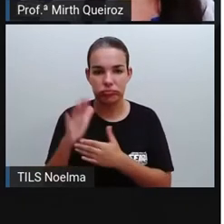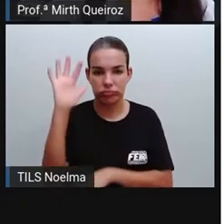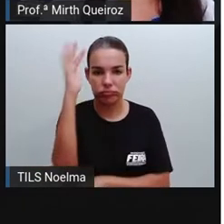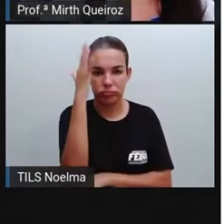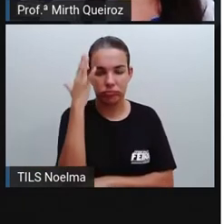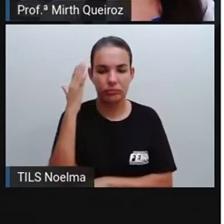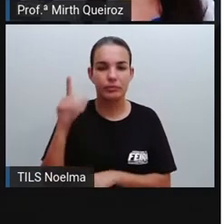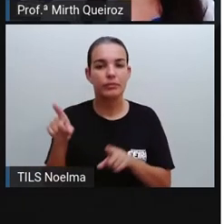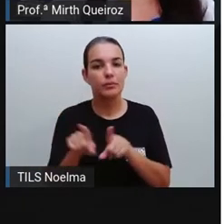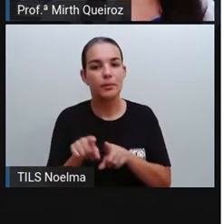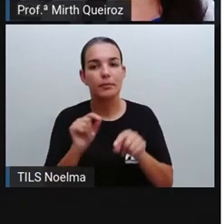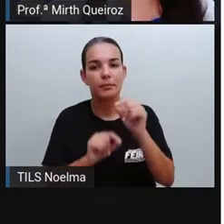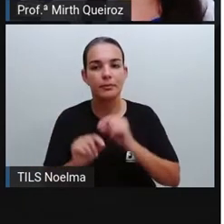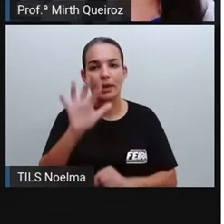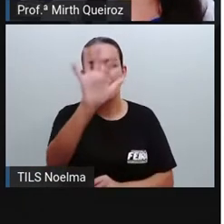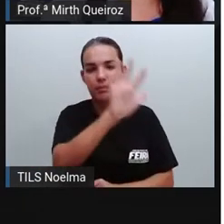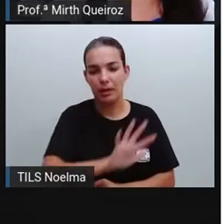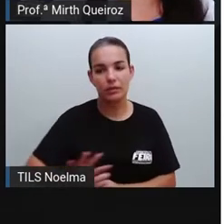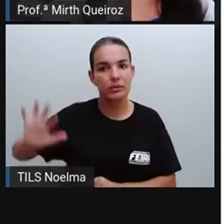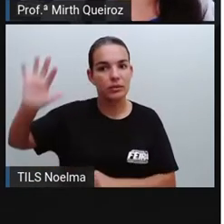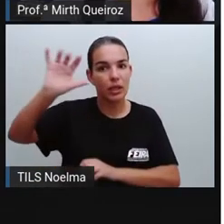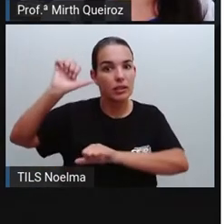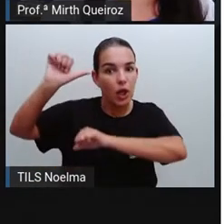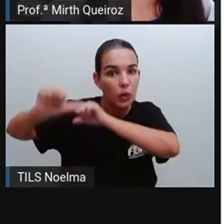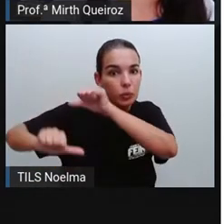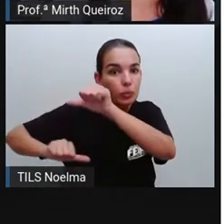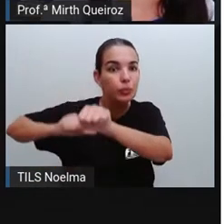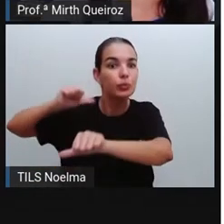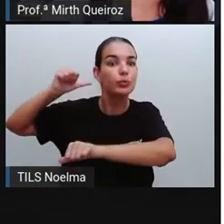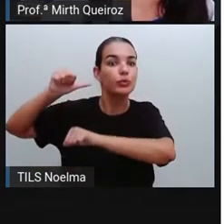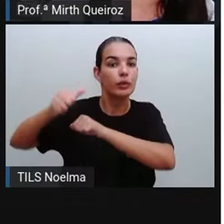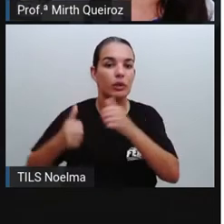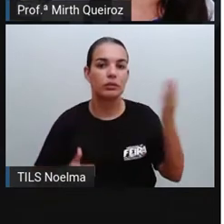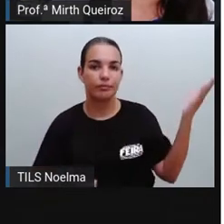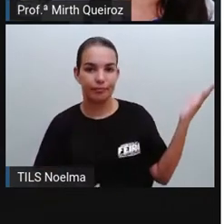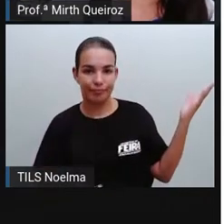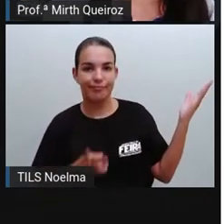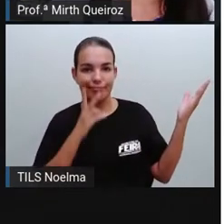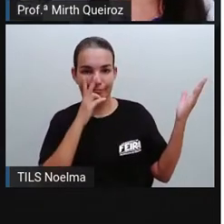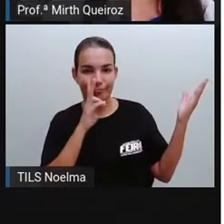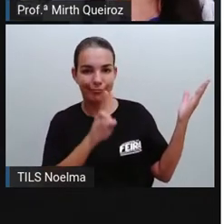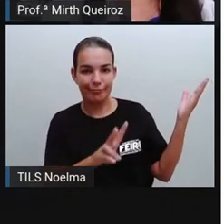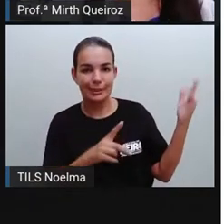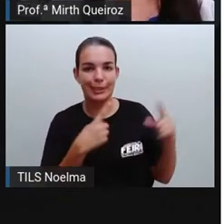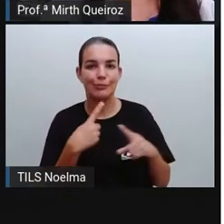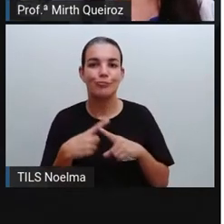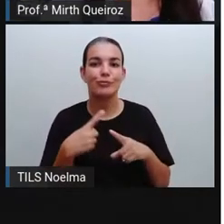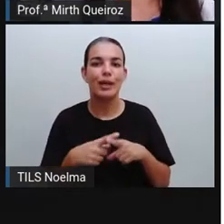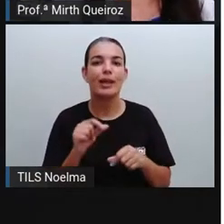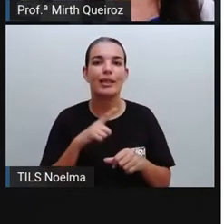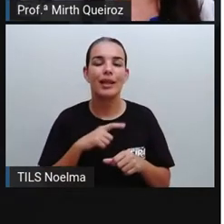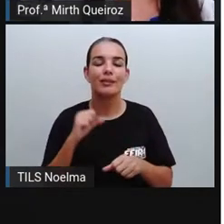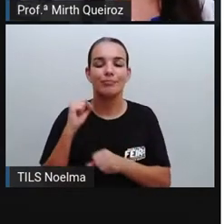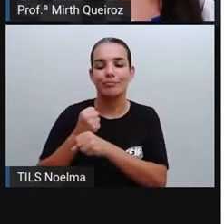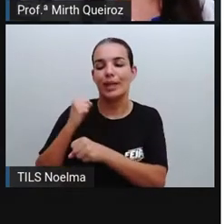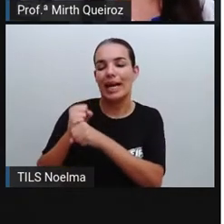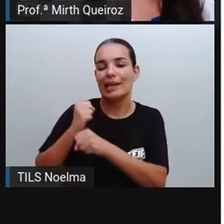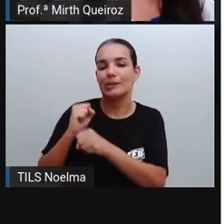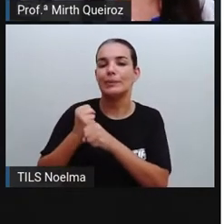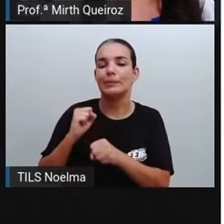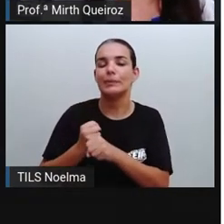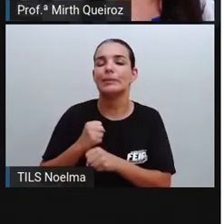também é chamada de paisagem modificada ou chamada também de paisagem artificial, porque ocorreu-se